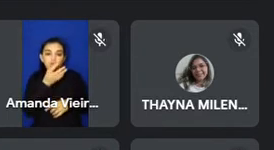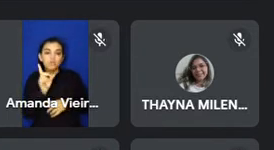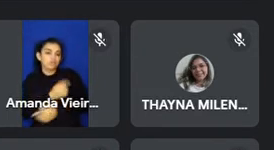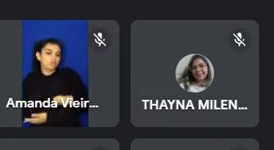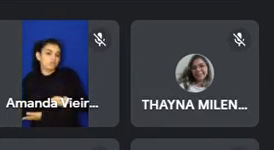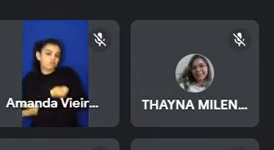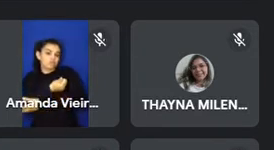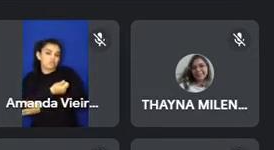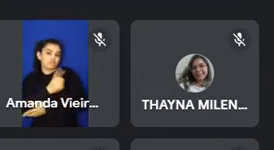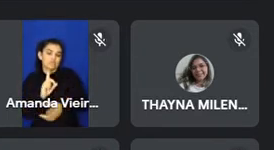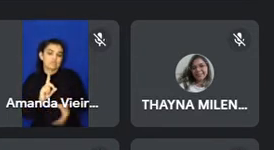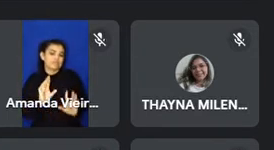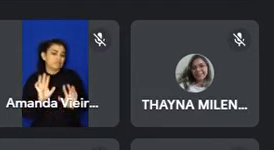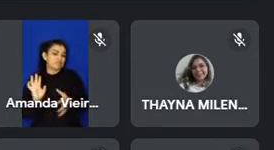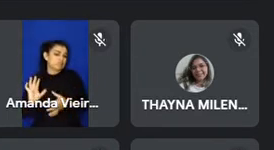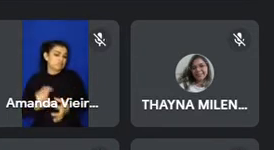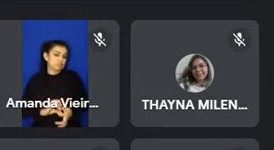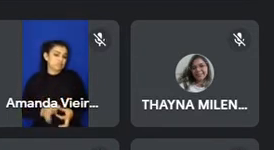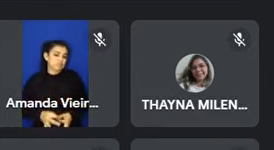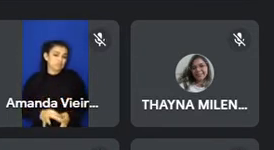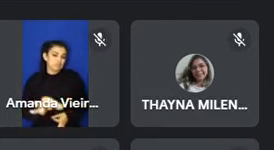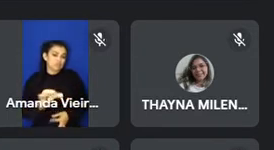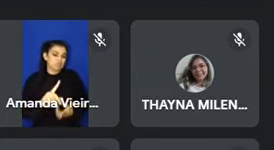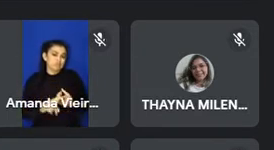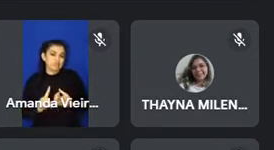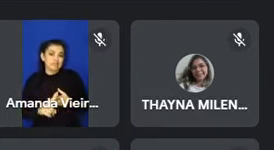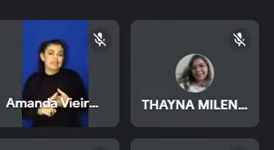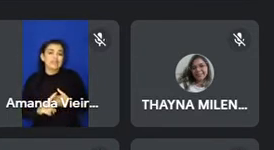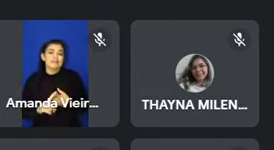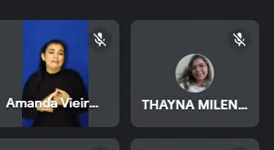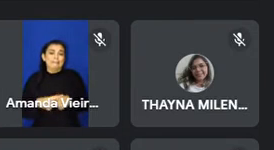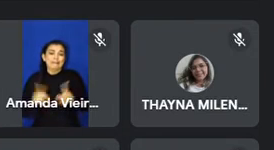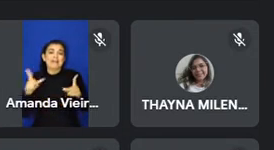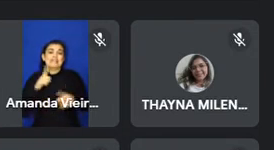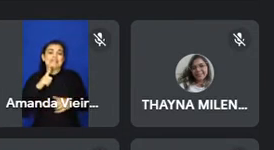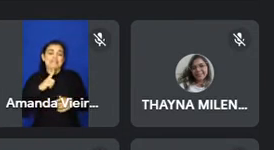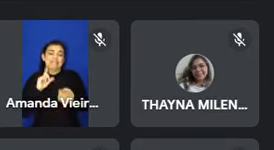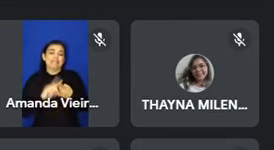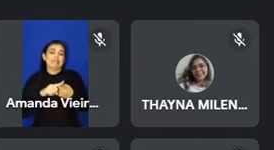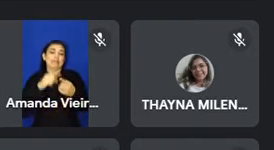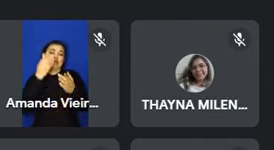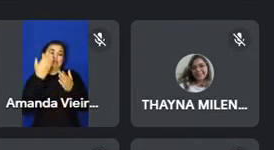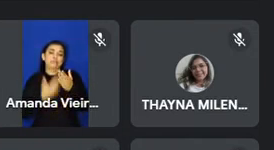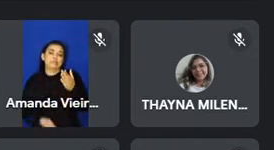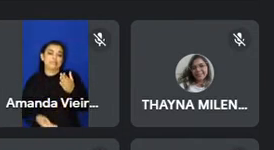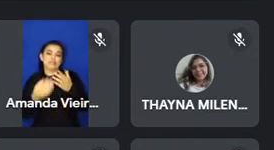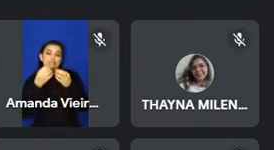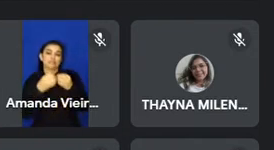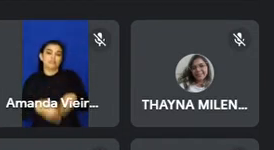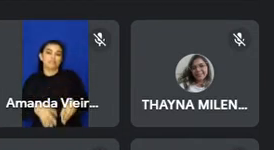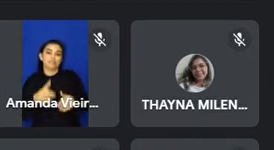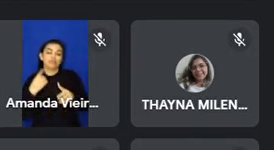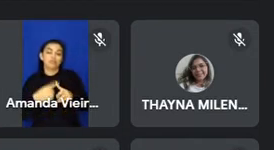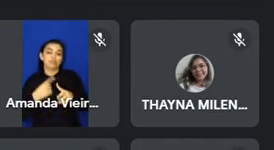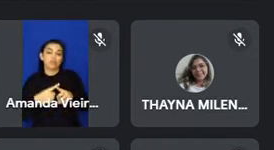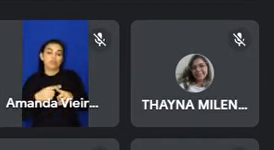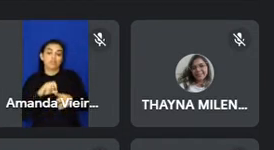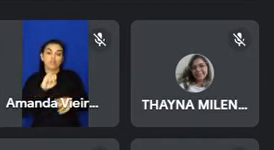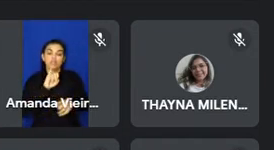da placenta, só coisa boa, mas também tem aí uma desvantagem, que é, por exemplo, como a gente tem essa imunização